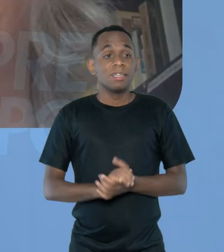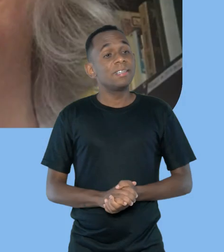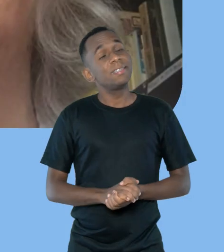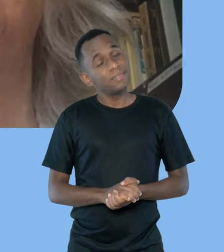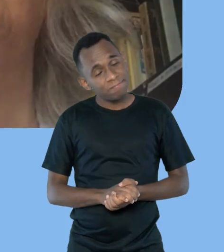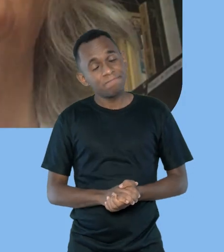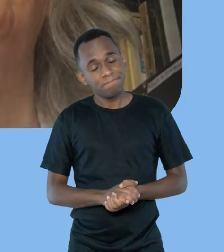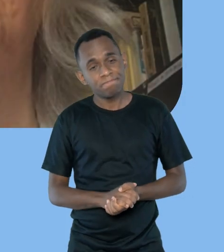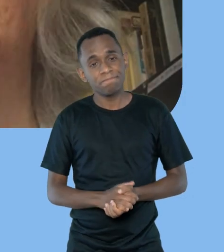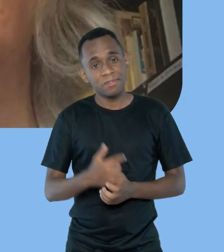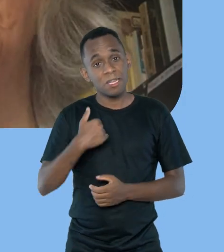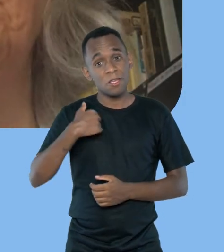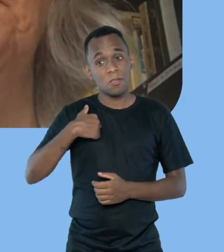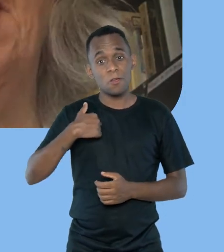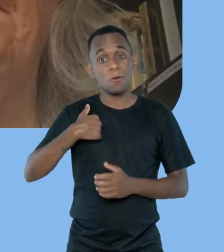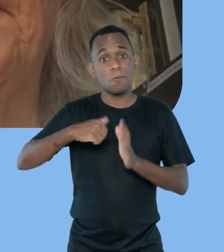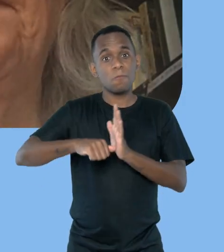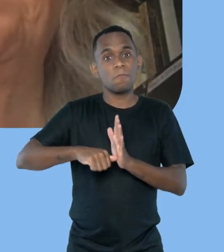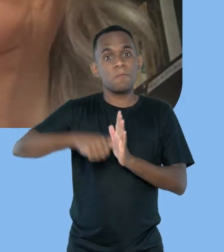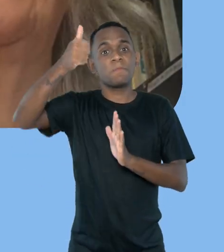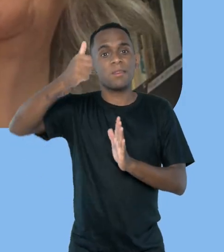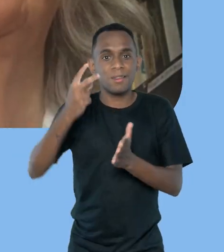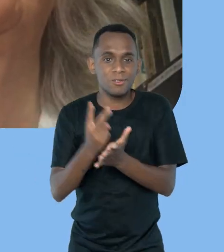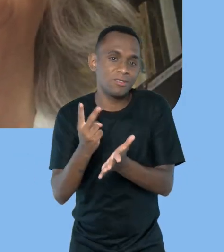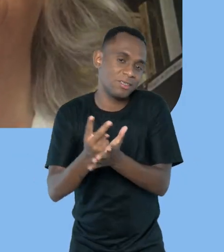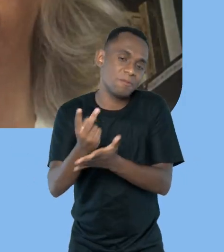Pois é, eu estive no primeiro Sempre um Papo,